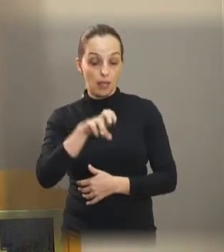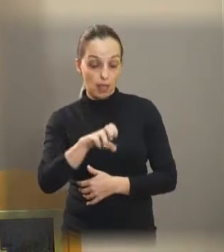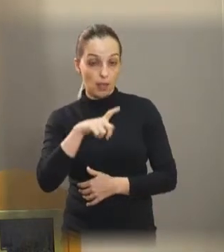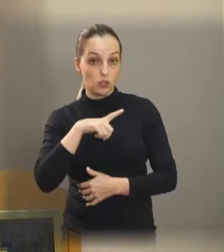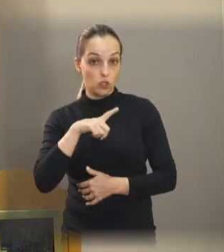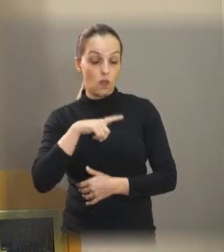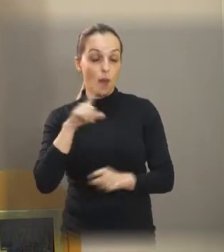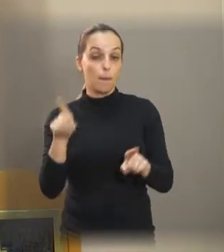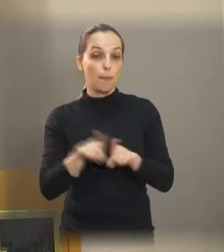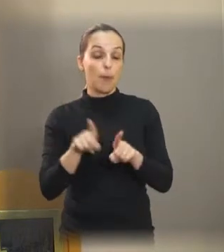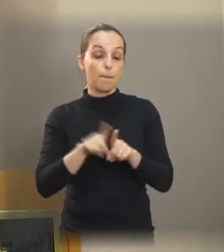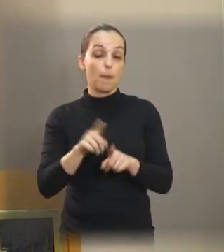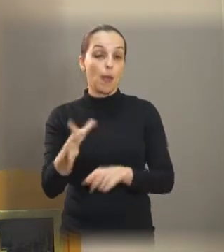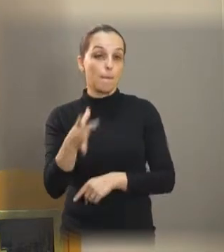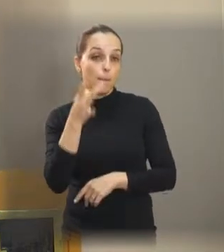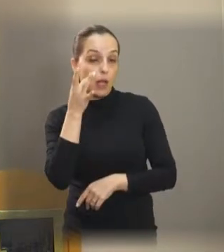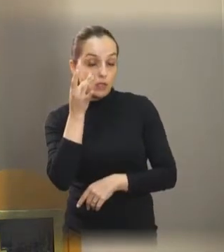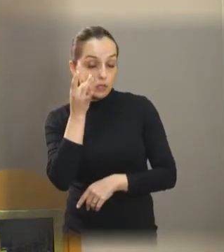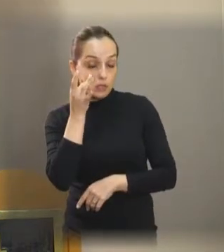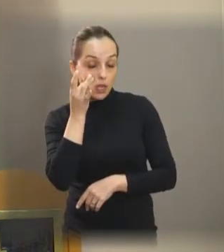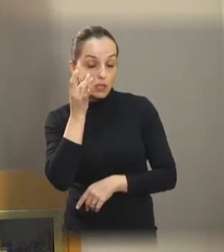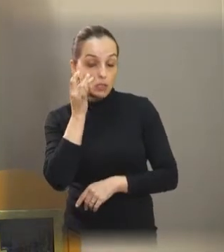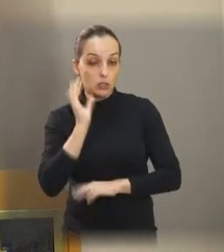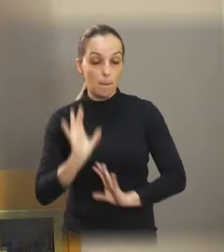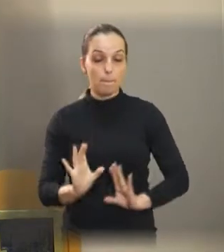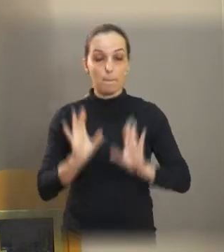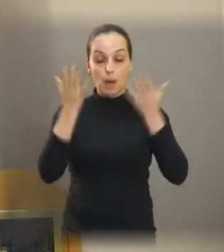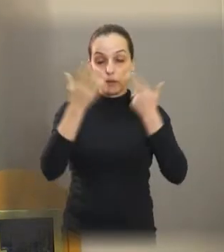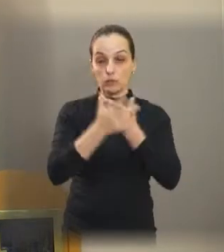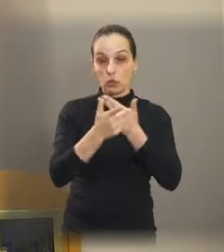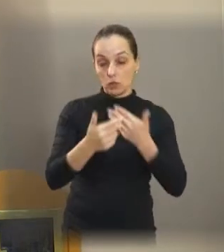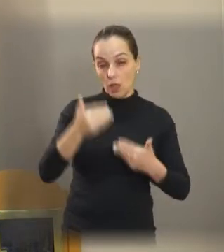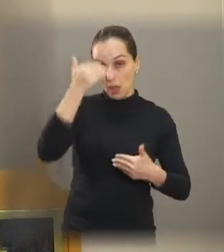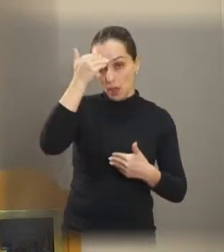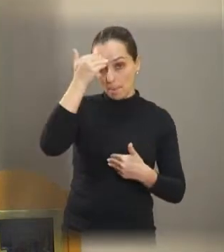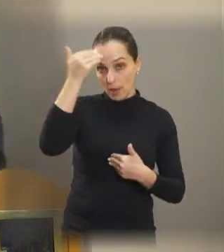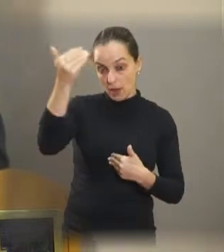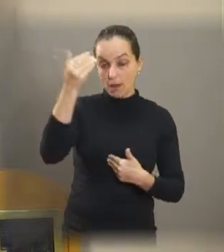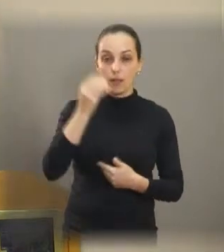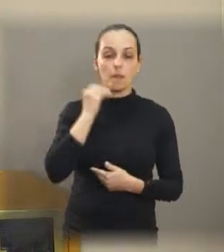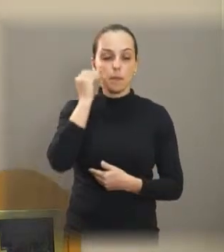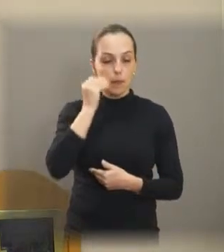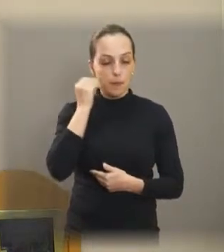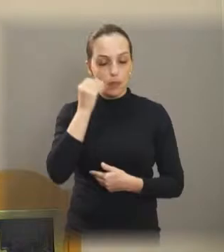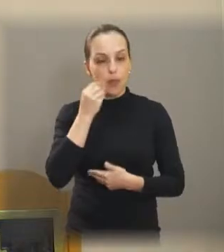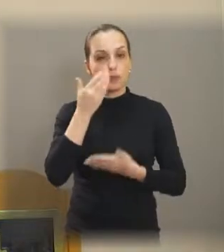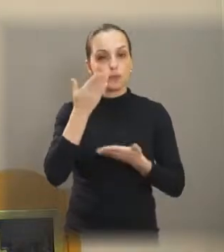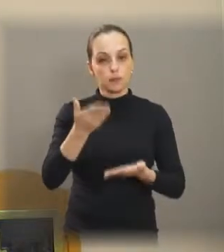participando aí de mais essa ação. Obrigado aí pela oportunidade.